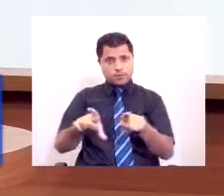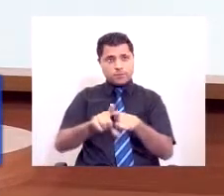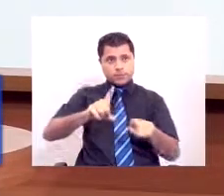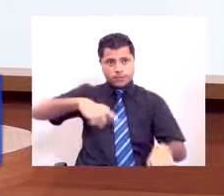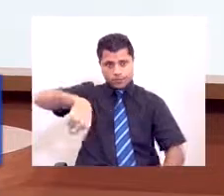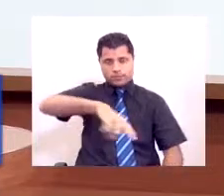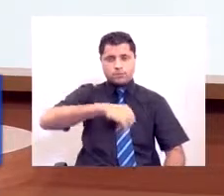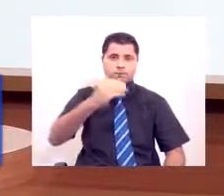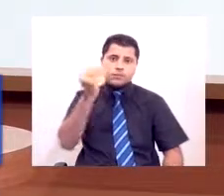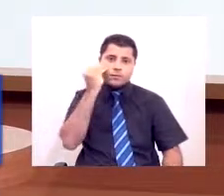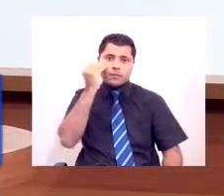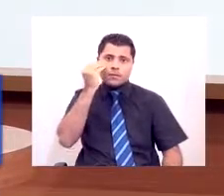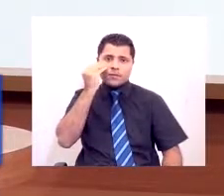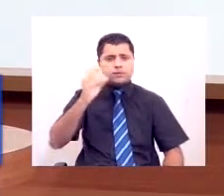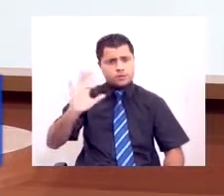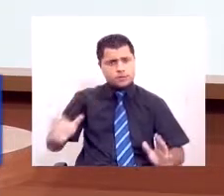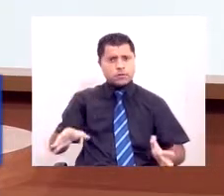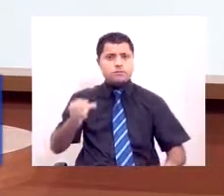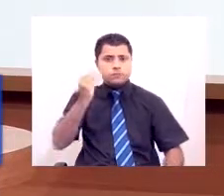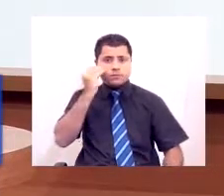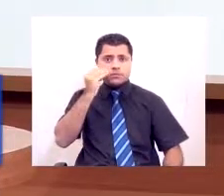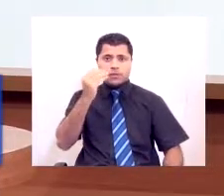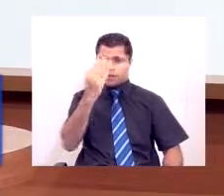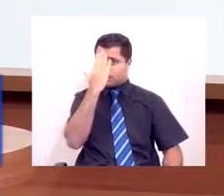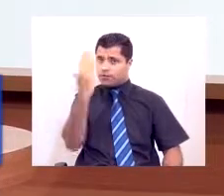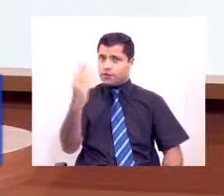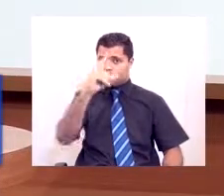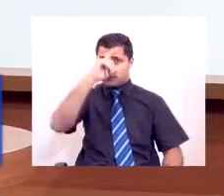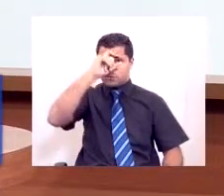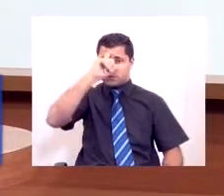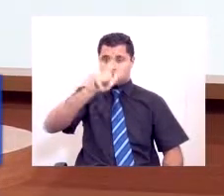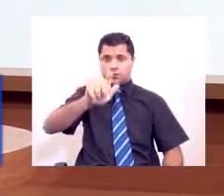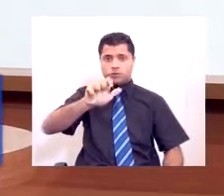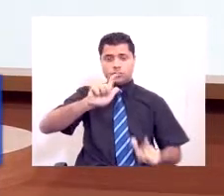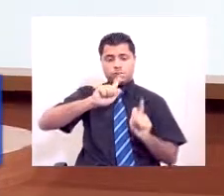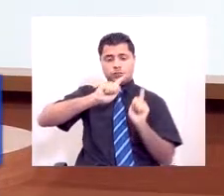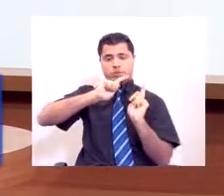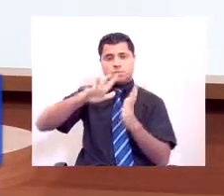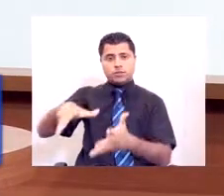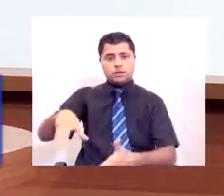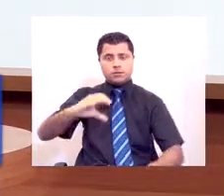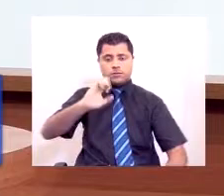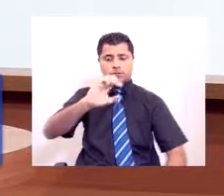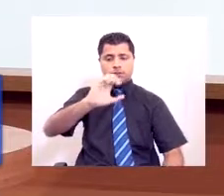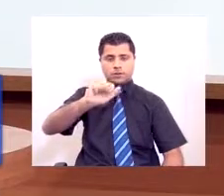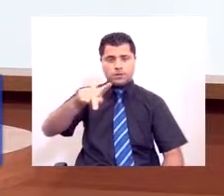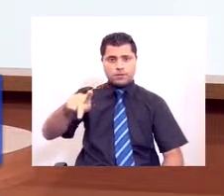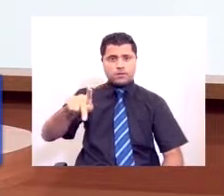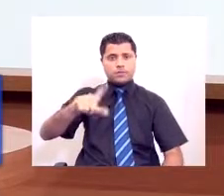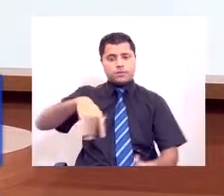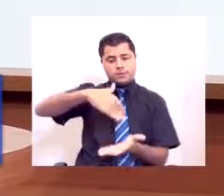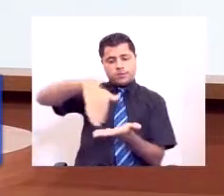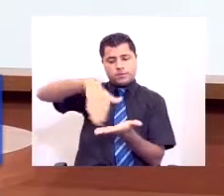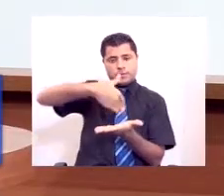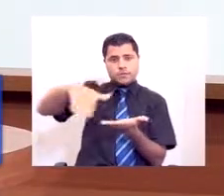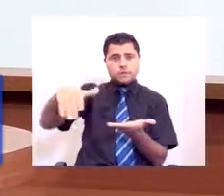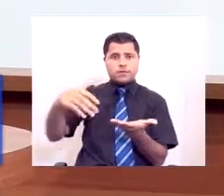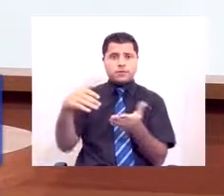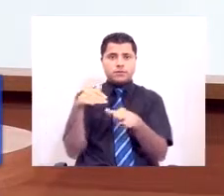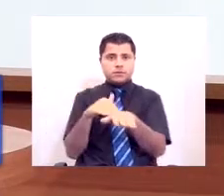tempo, conseguir na frente do Hospital Geral do SECAP, que a Secretaria de Transporte e